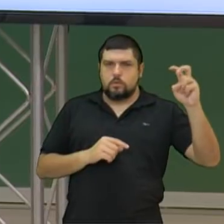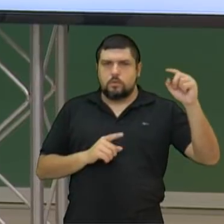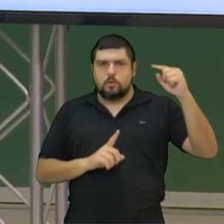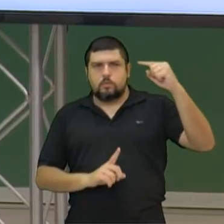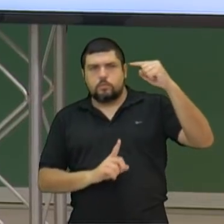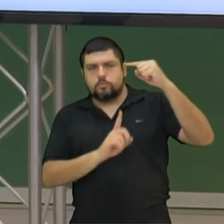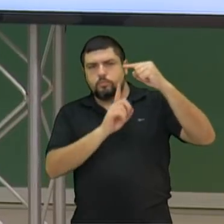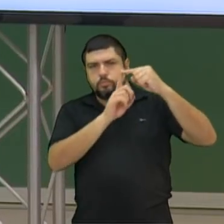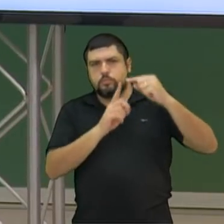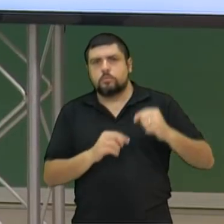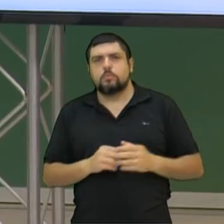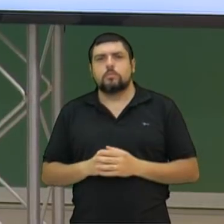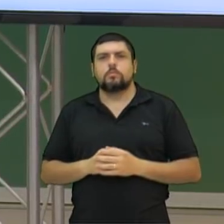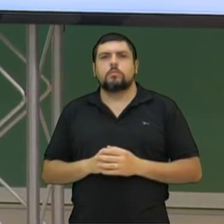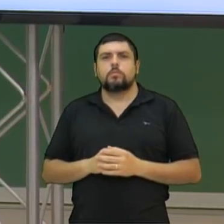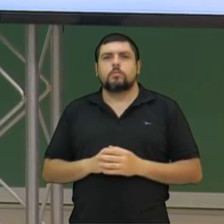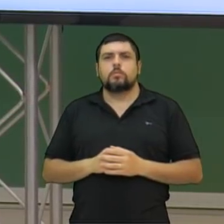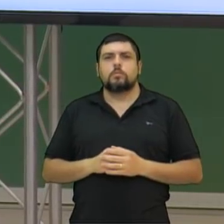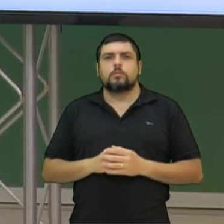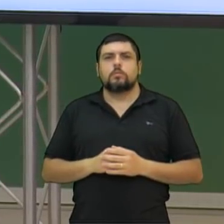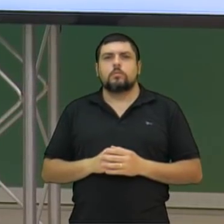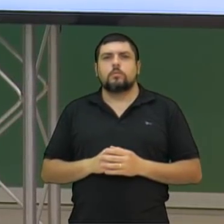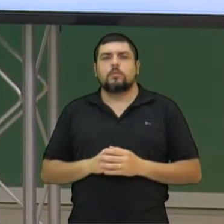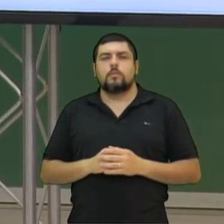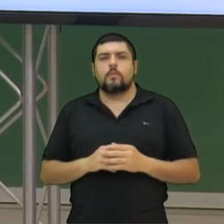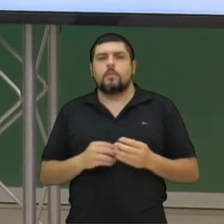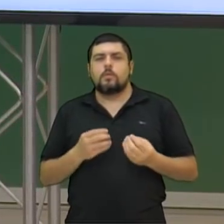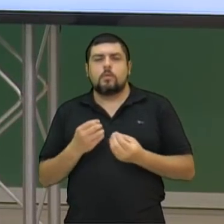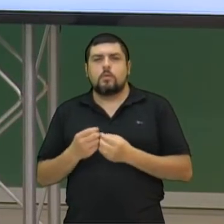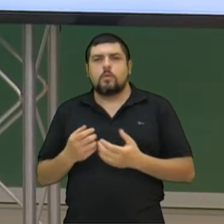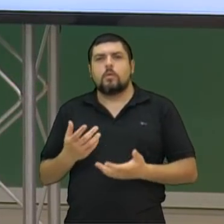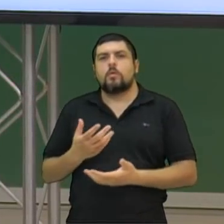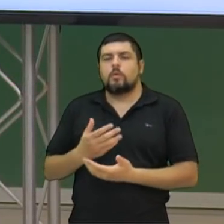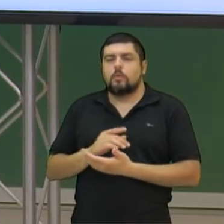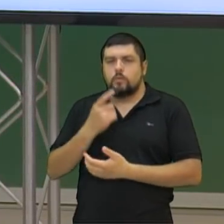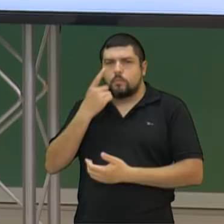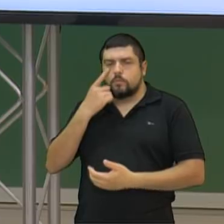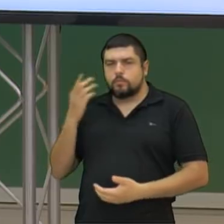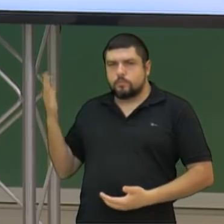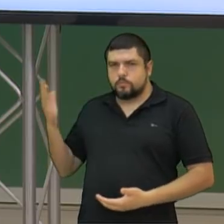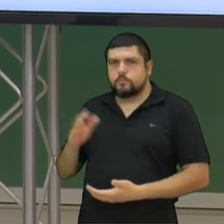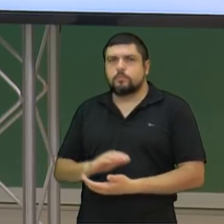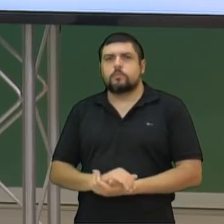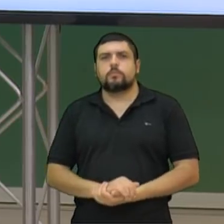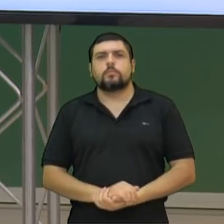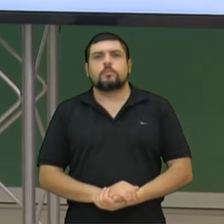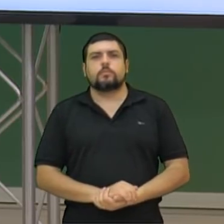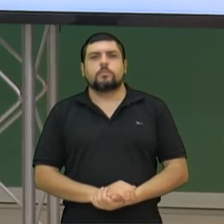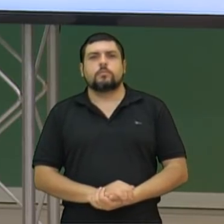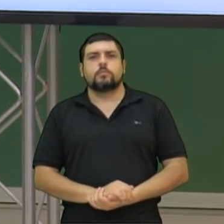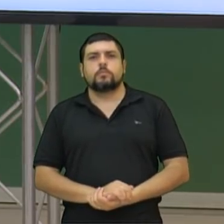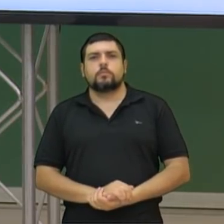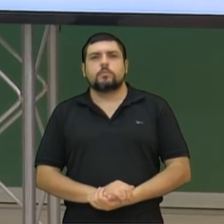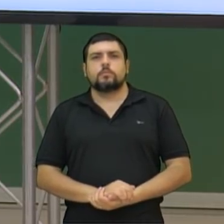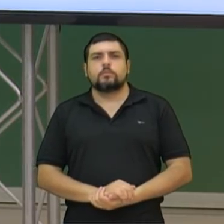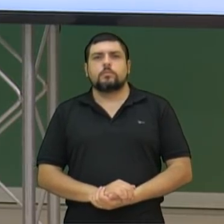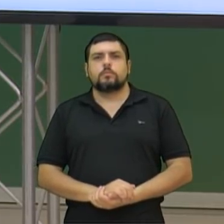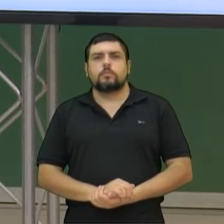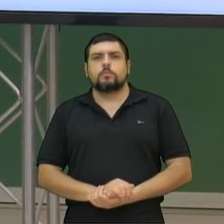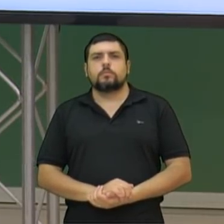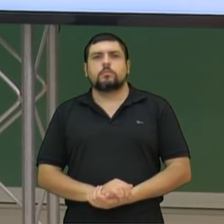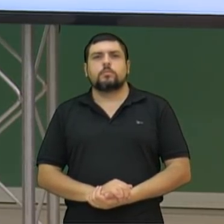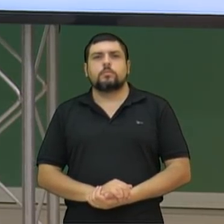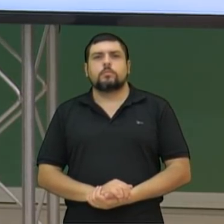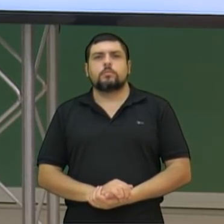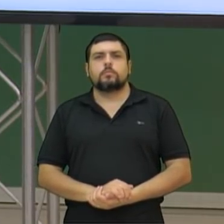teremos 86 vendidos, então eu tenho este ponto. No dia 21, eu tenho 5 vendidos, é o menor valor. E no